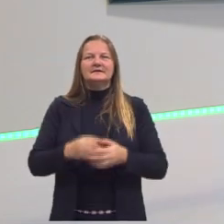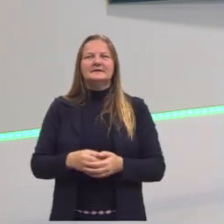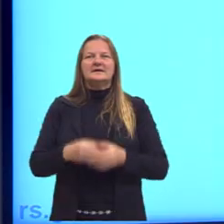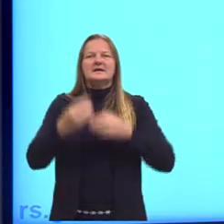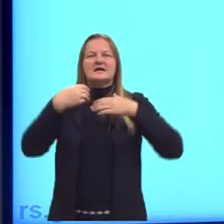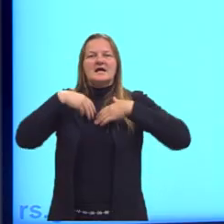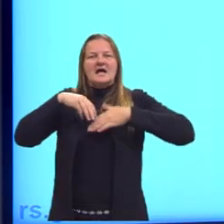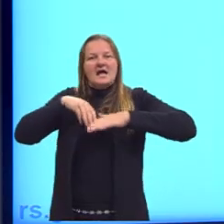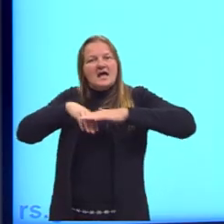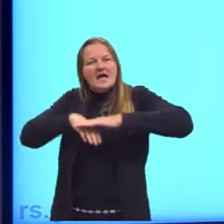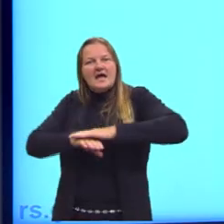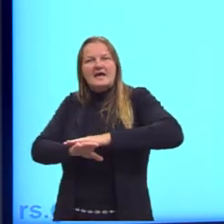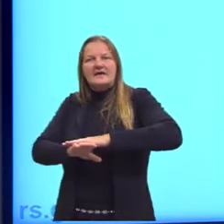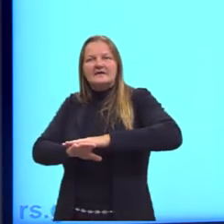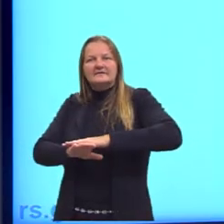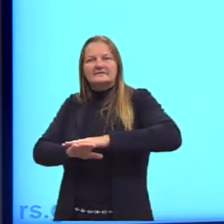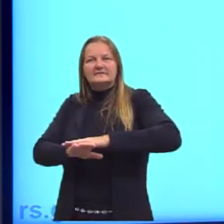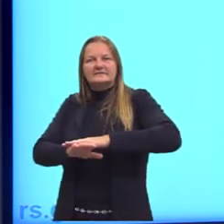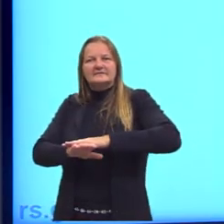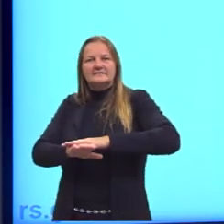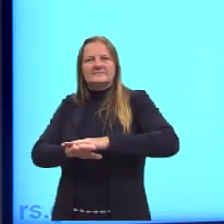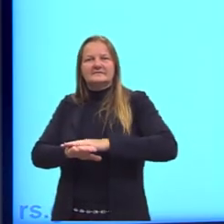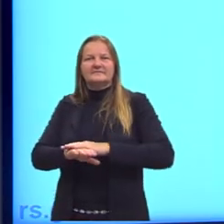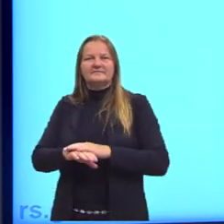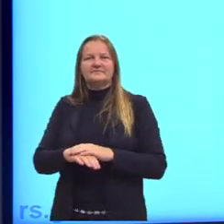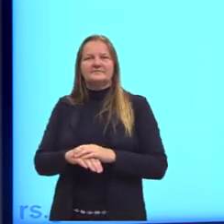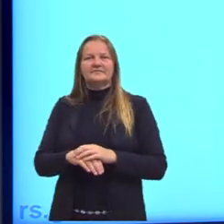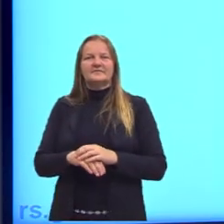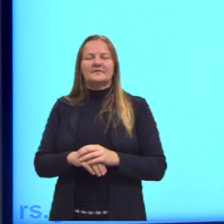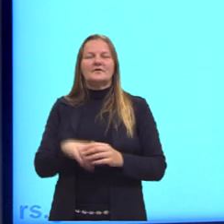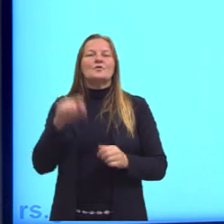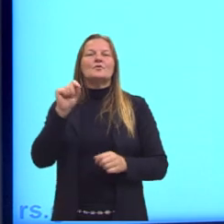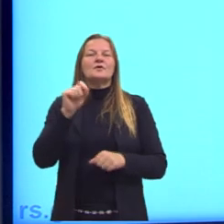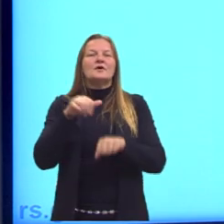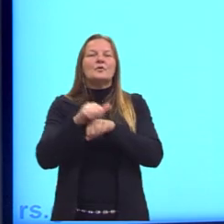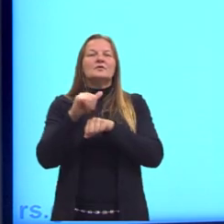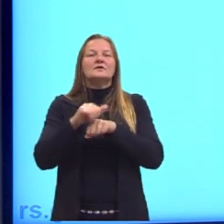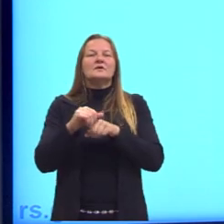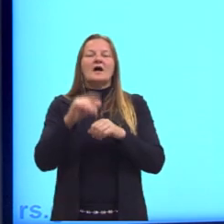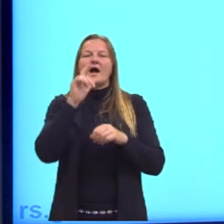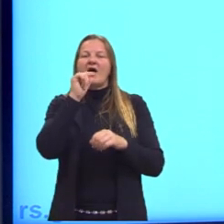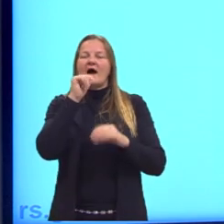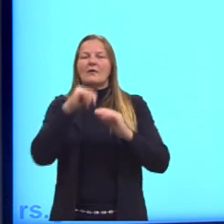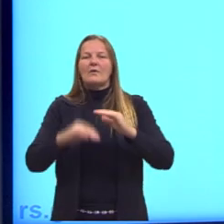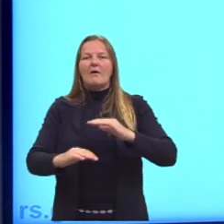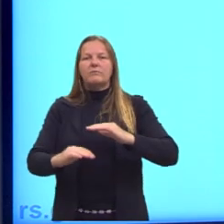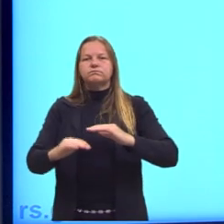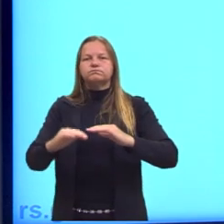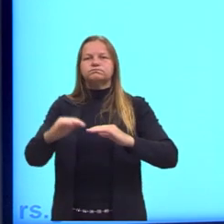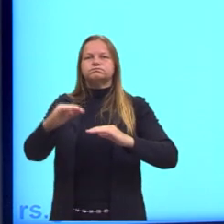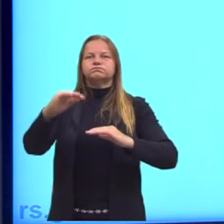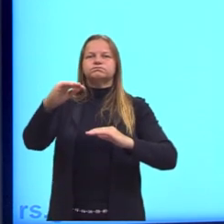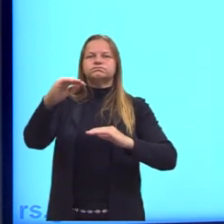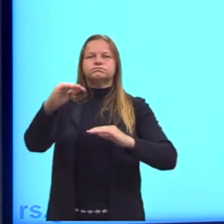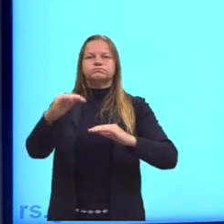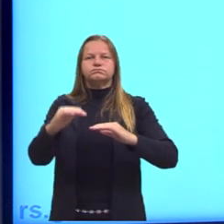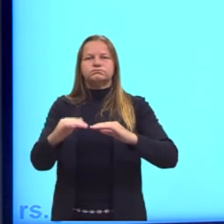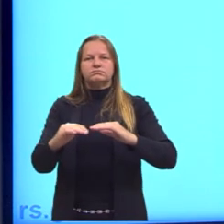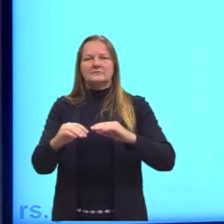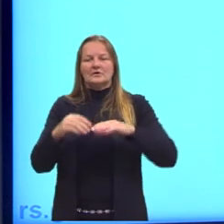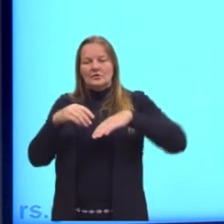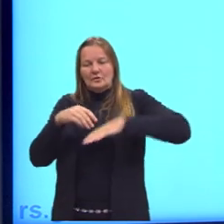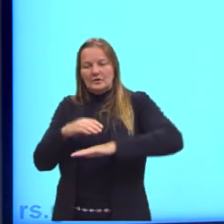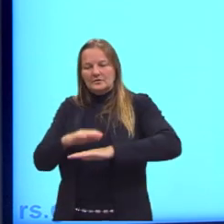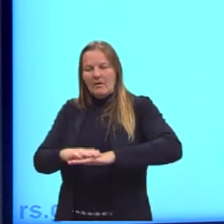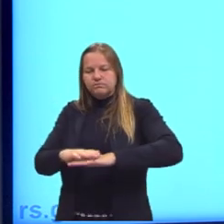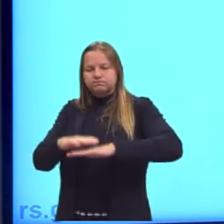a gente entra em uma banheira enfim que acontece um nível da água ele sobe né se